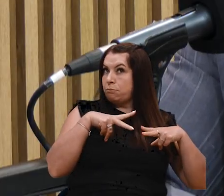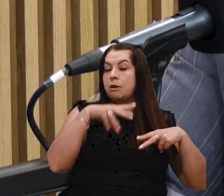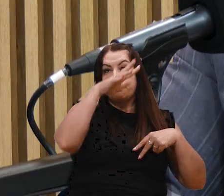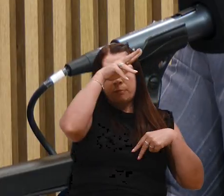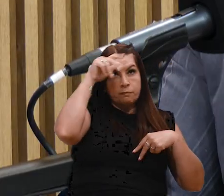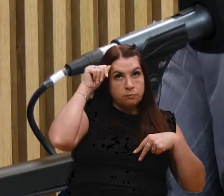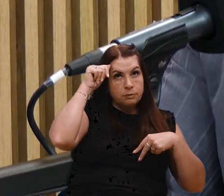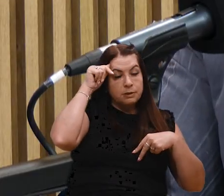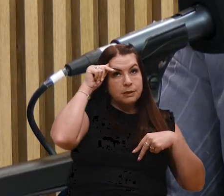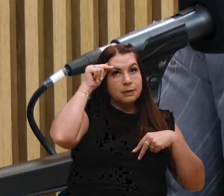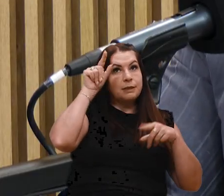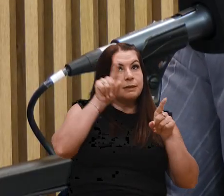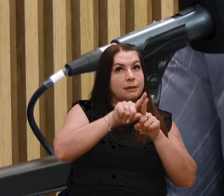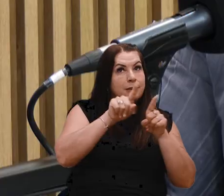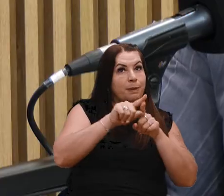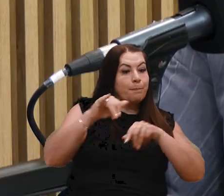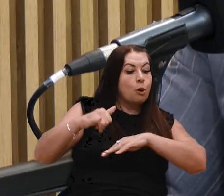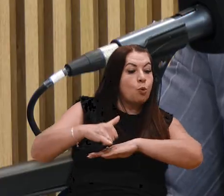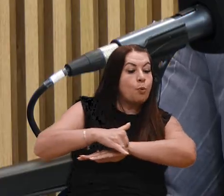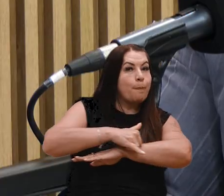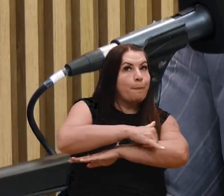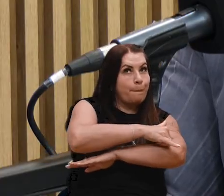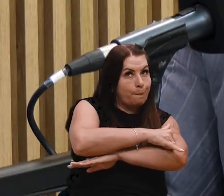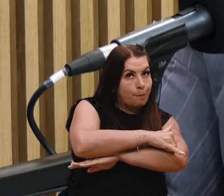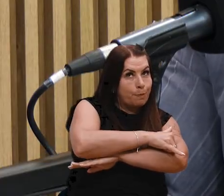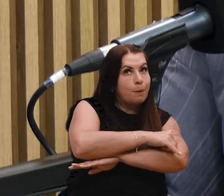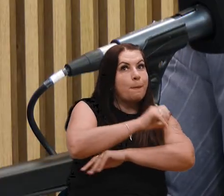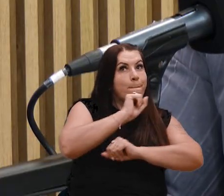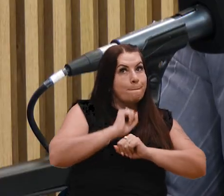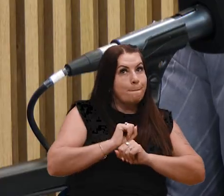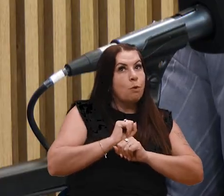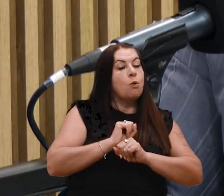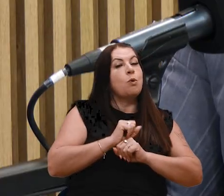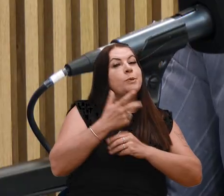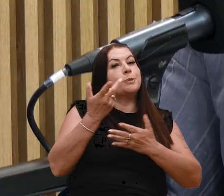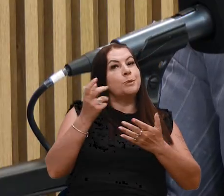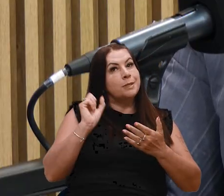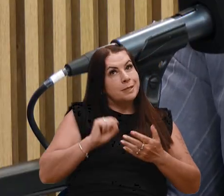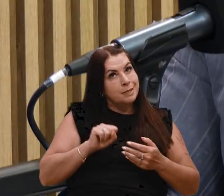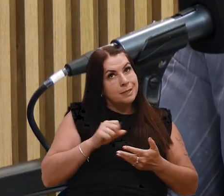para concessão do aeroporto, para quem possa aí sim, com a palavra, a gente